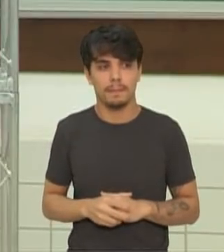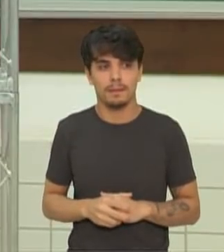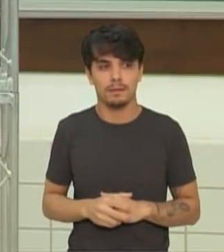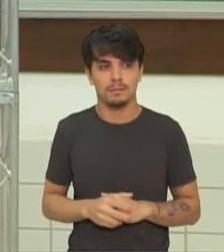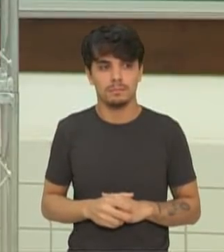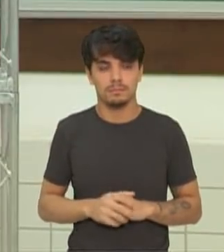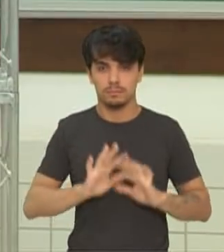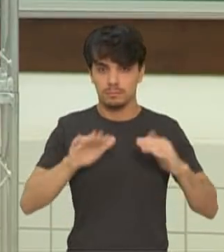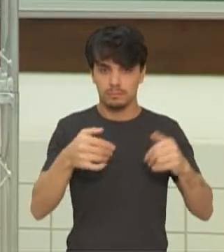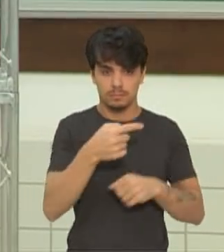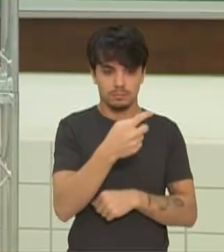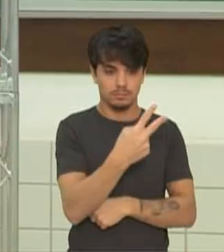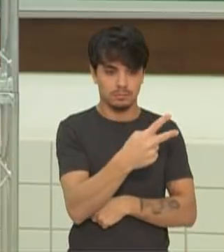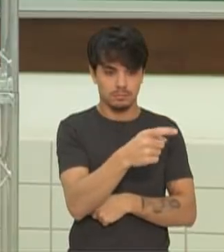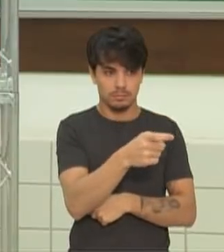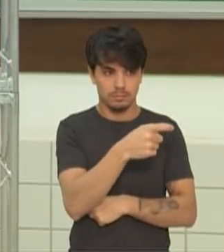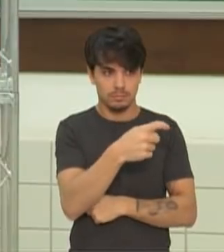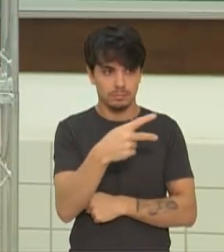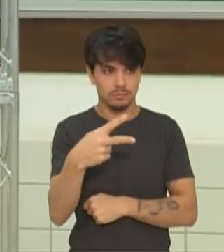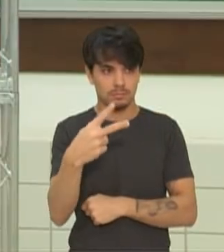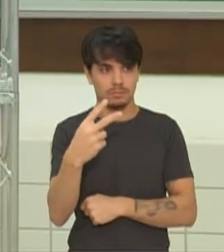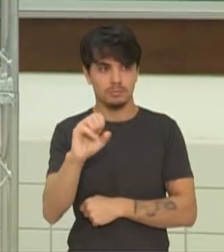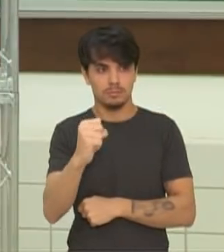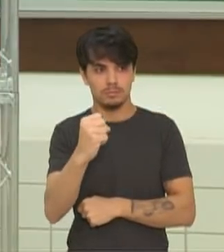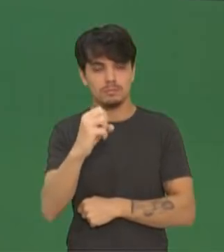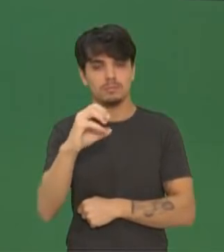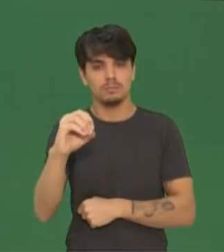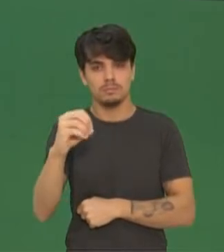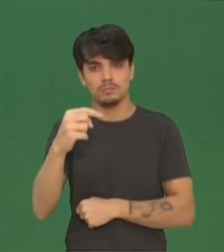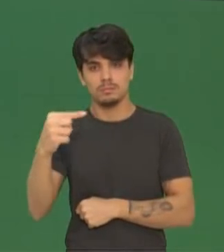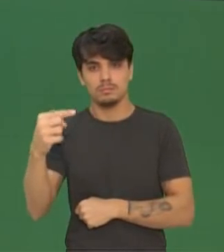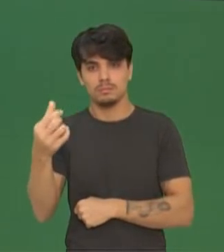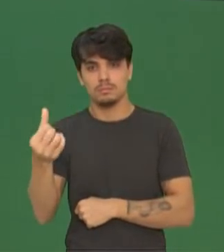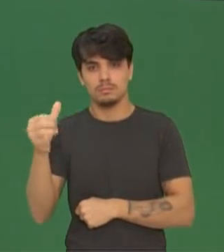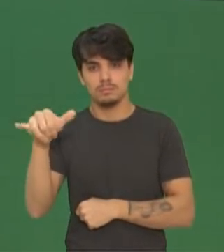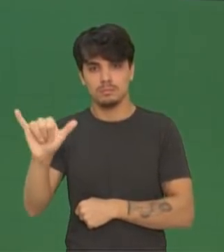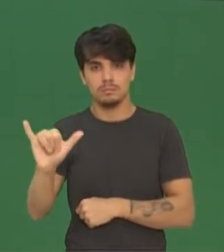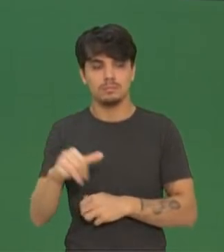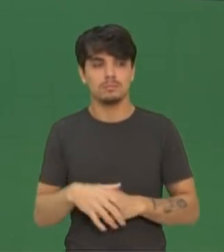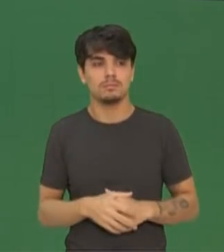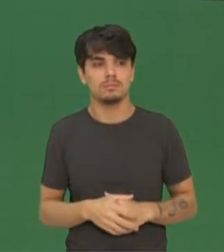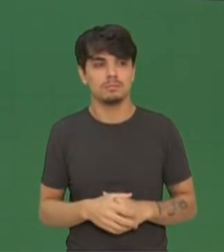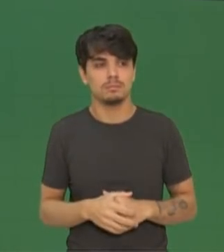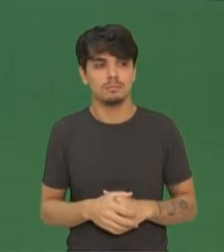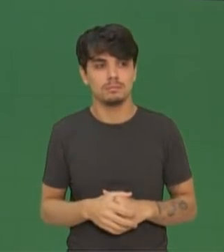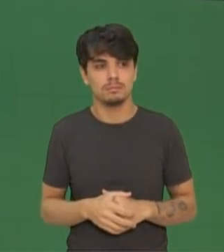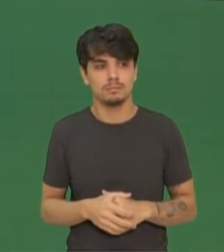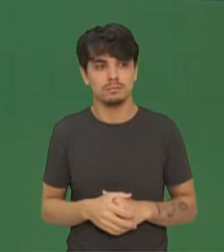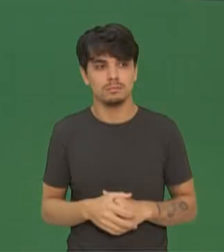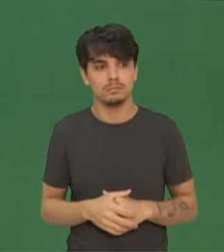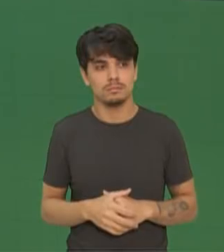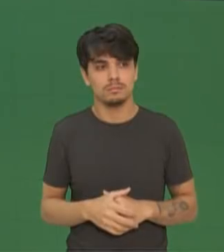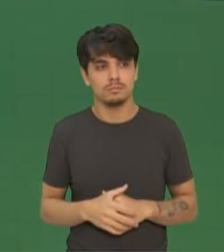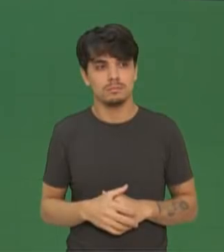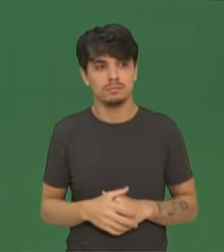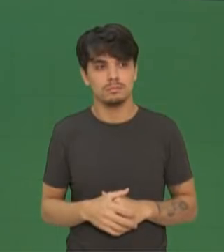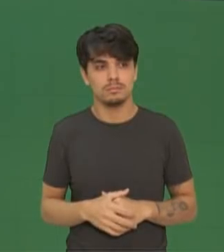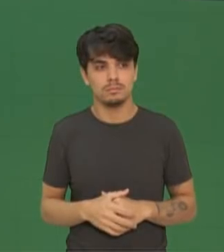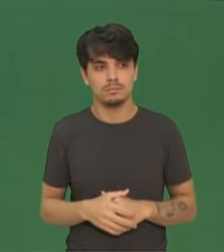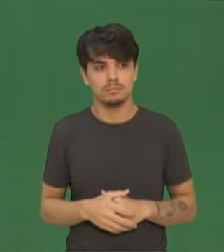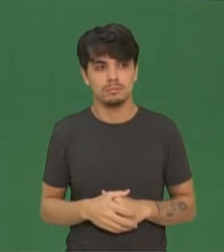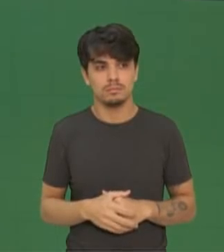aqui. E isolando o x, o 2 está multiplicando, fazendo a operação inversa. Vai ficar a